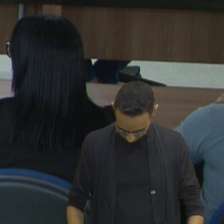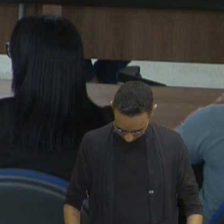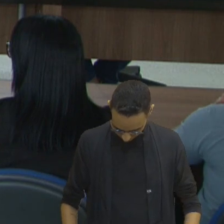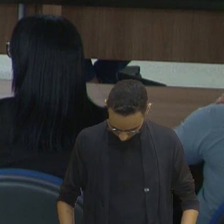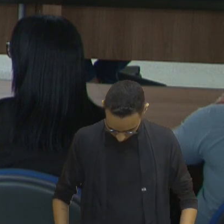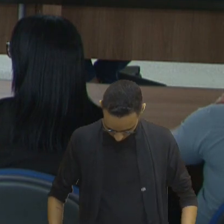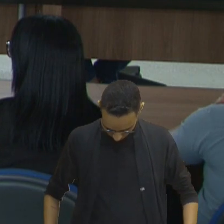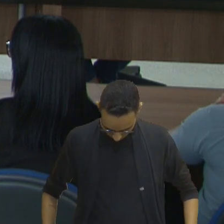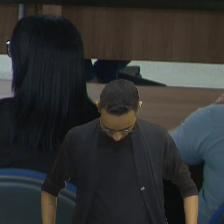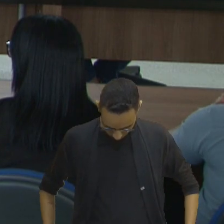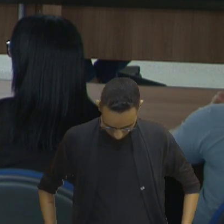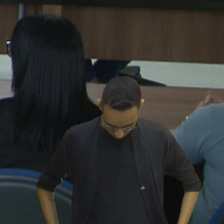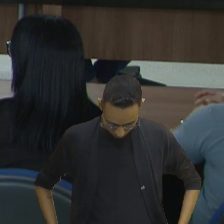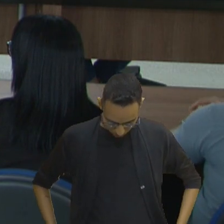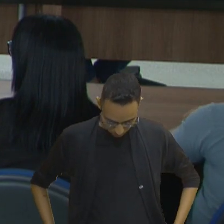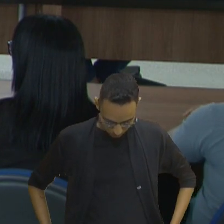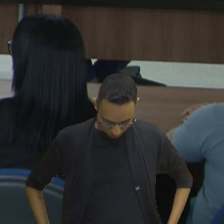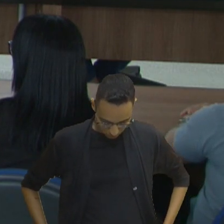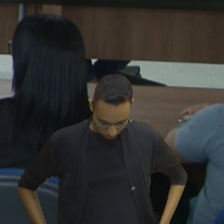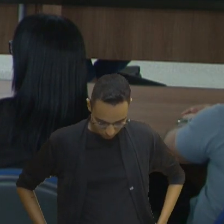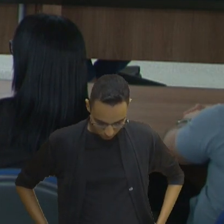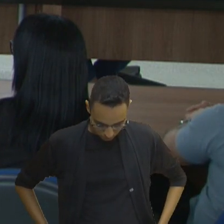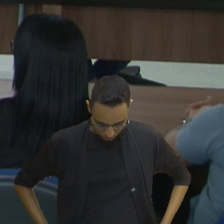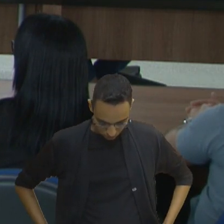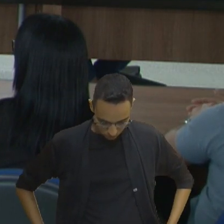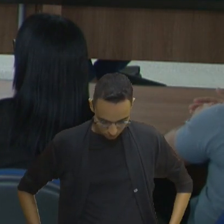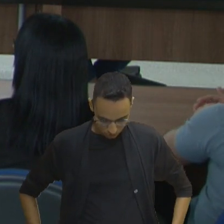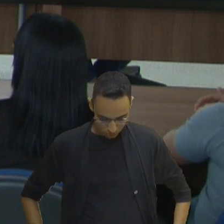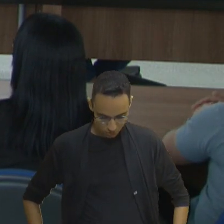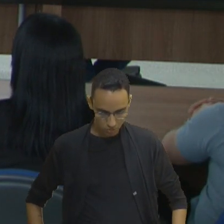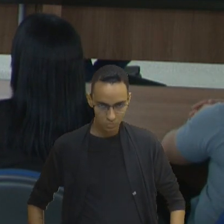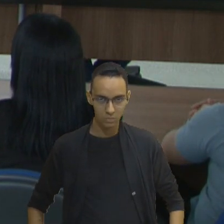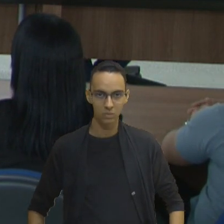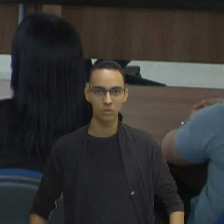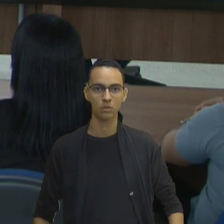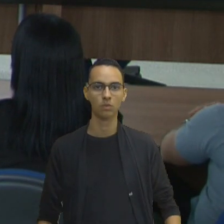passo, tem a Larissa e o Lázaro inscritos.